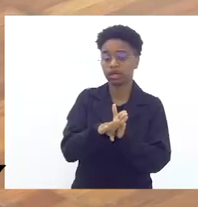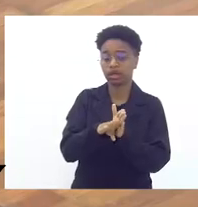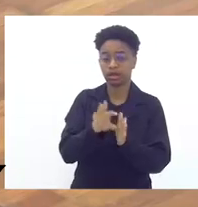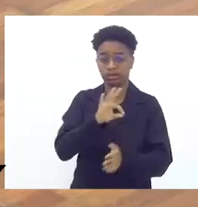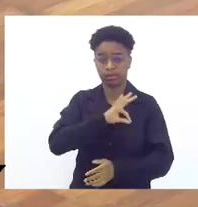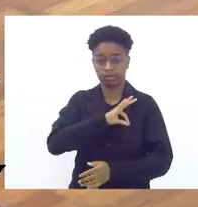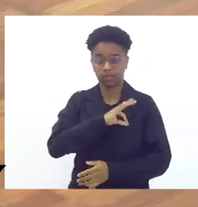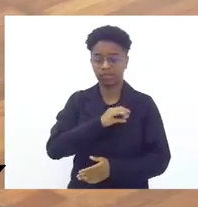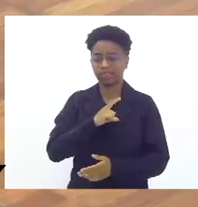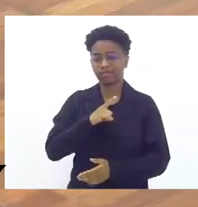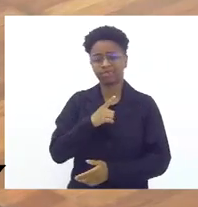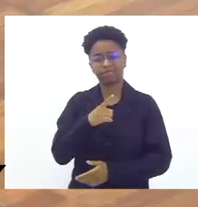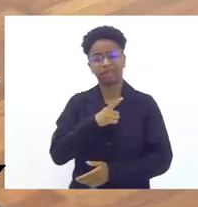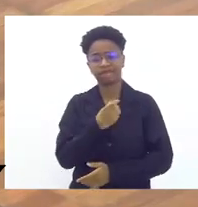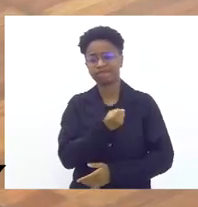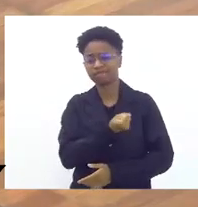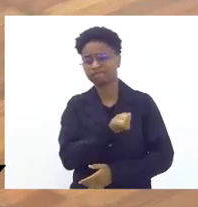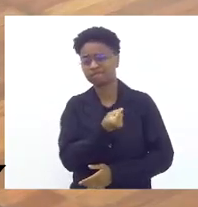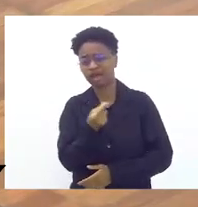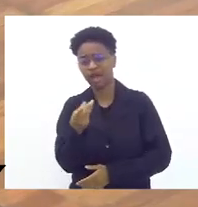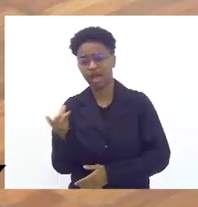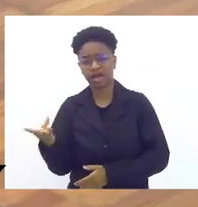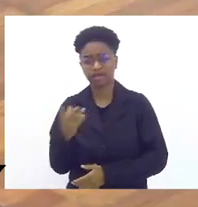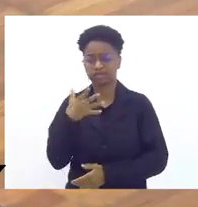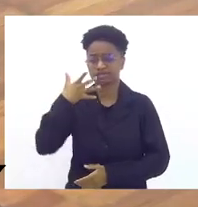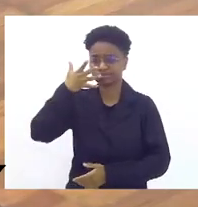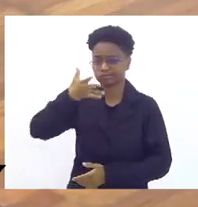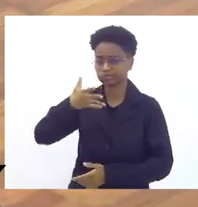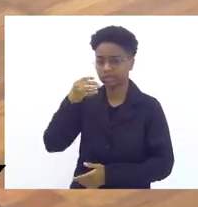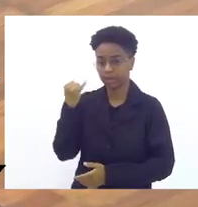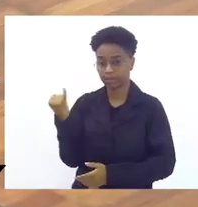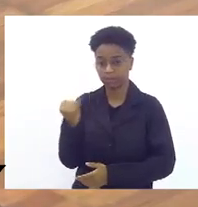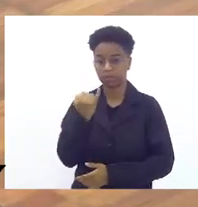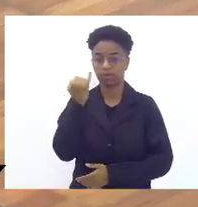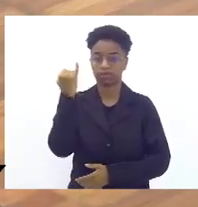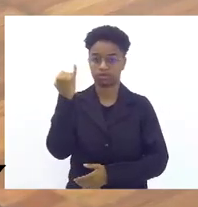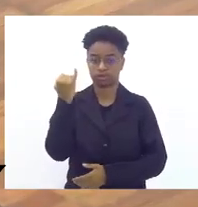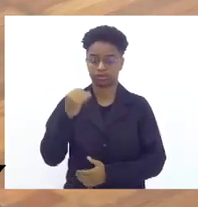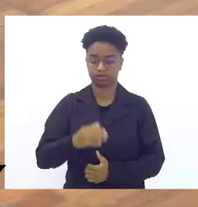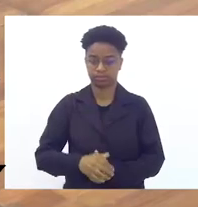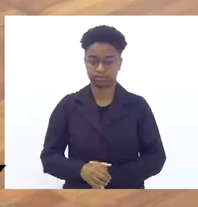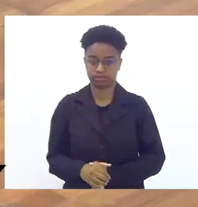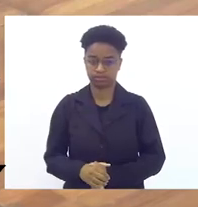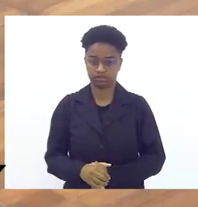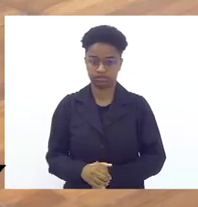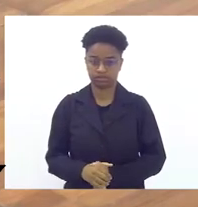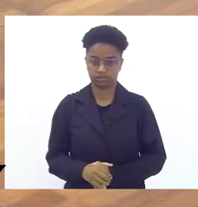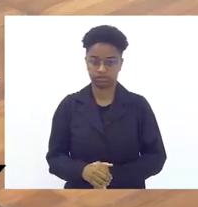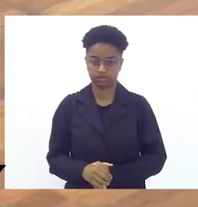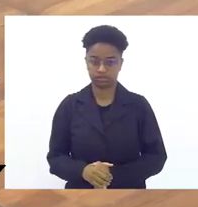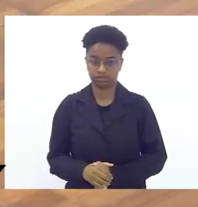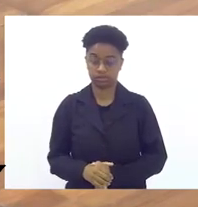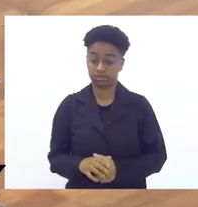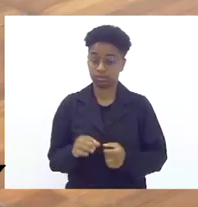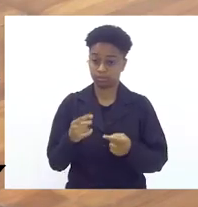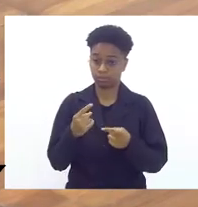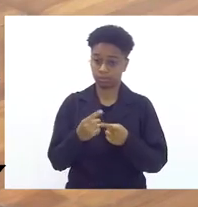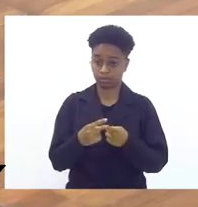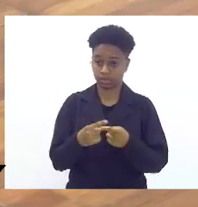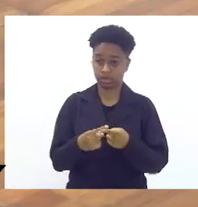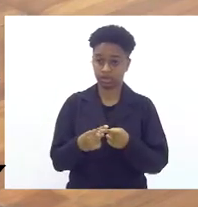teve várias falas aqui muito importante porque tem o cara